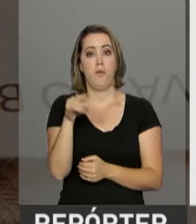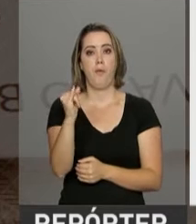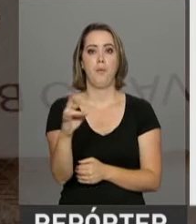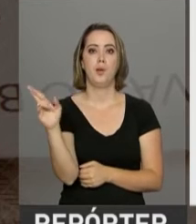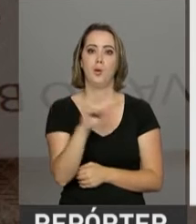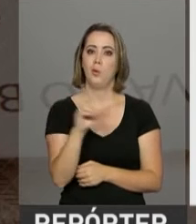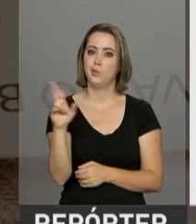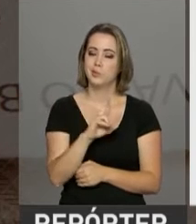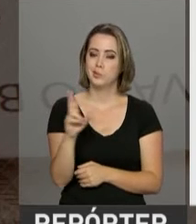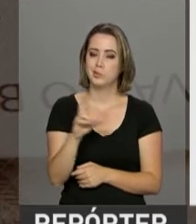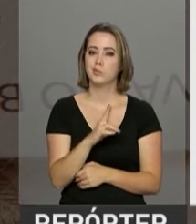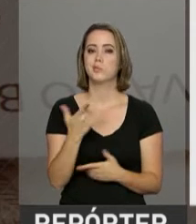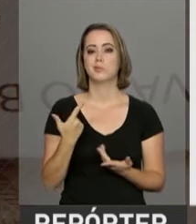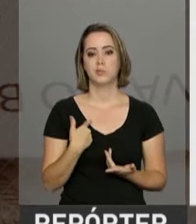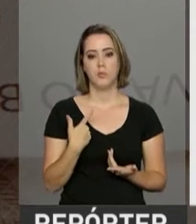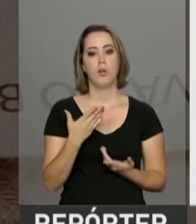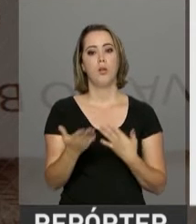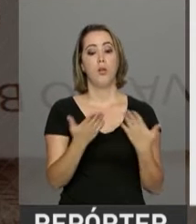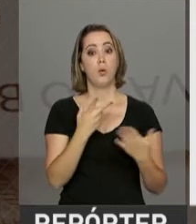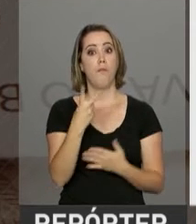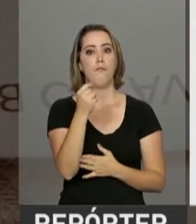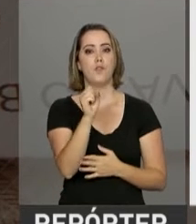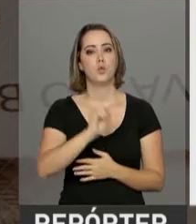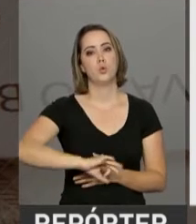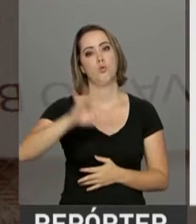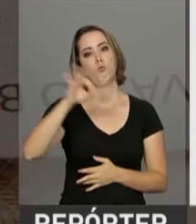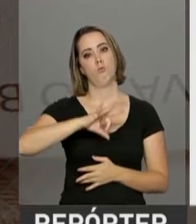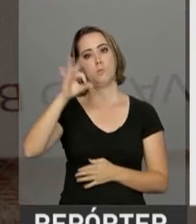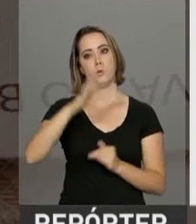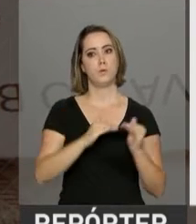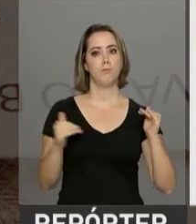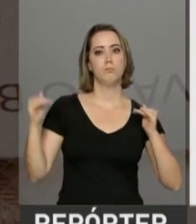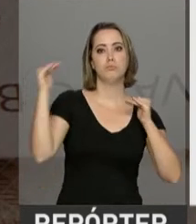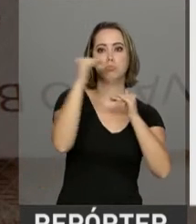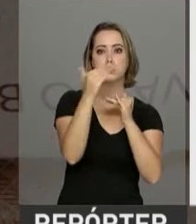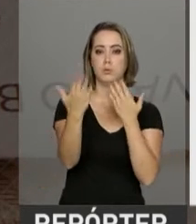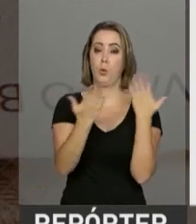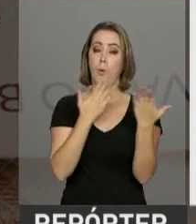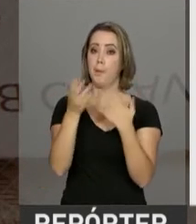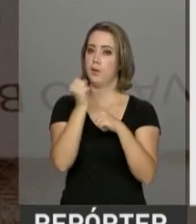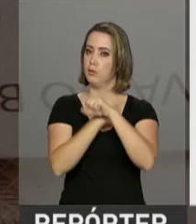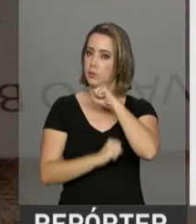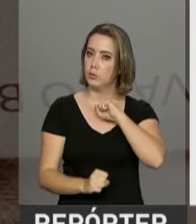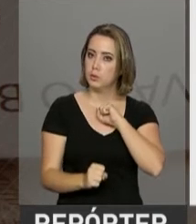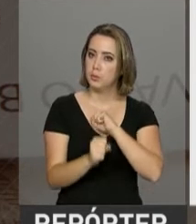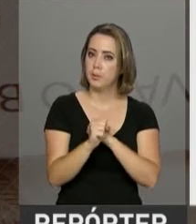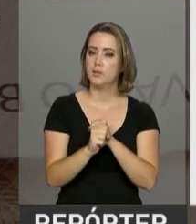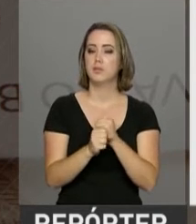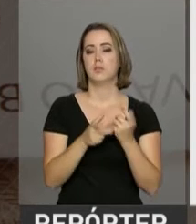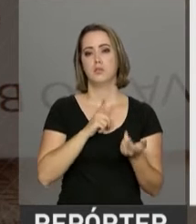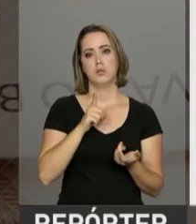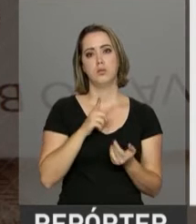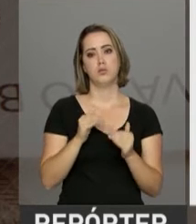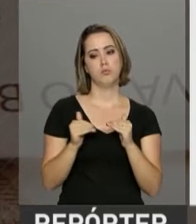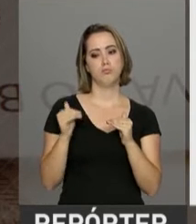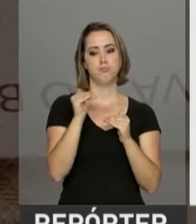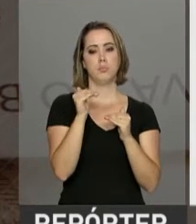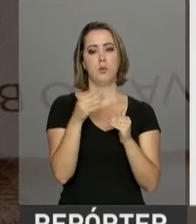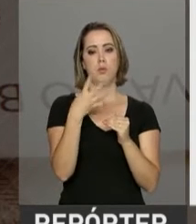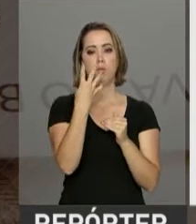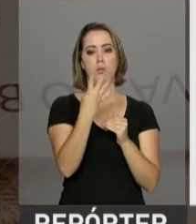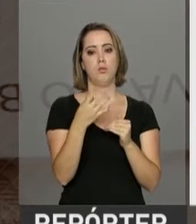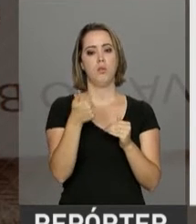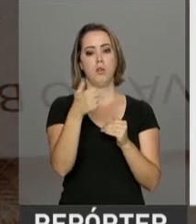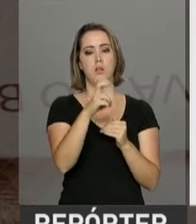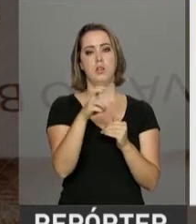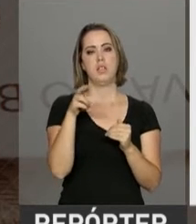20 8% superior ao registrado no mesmo mês do ano passado quando as contas apresentaram um superávit de quase